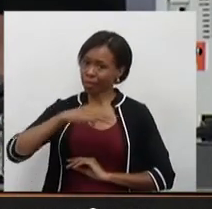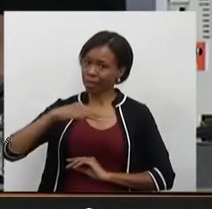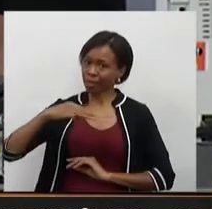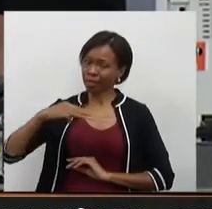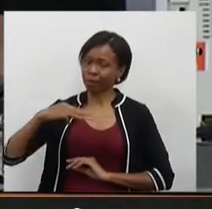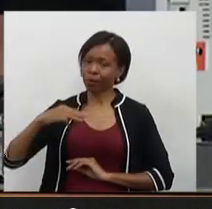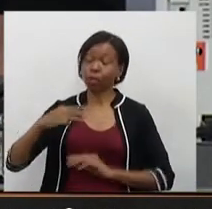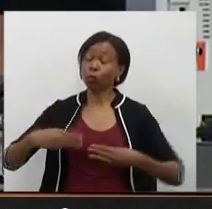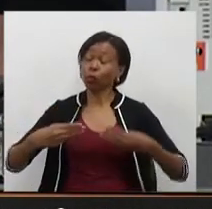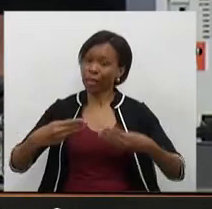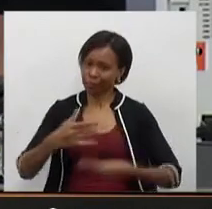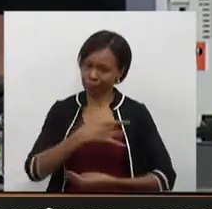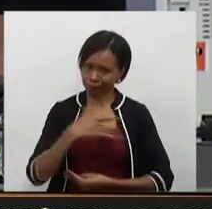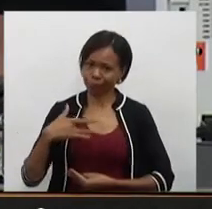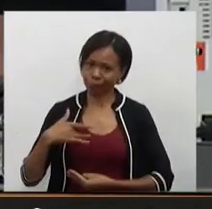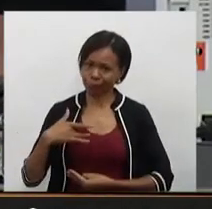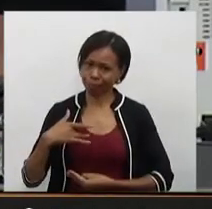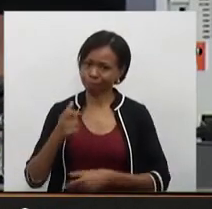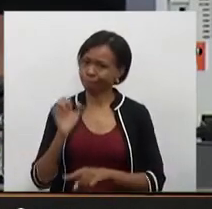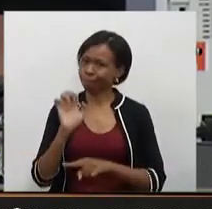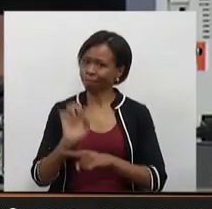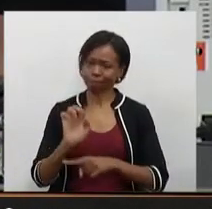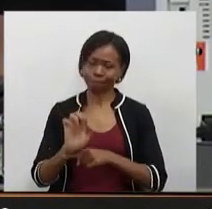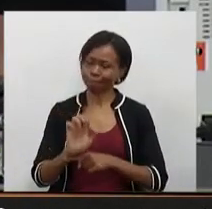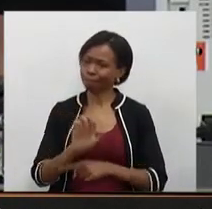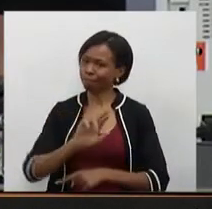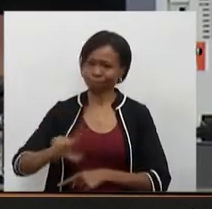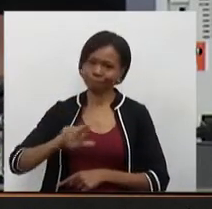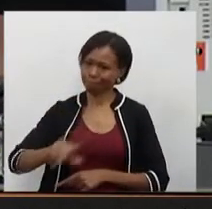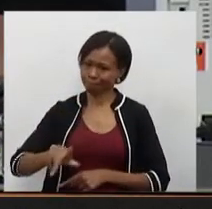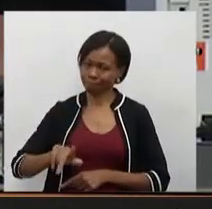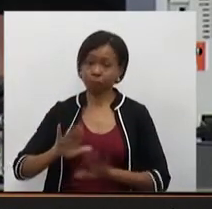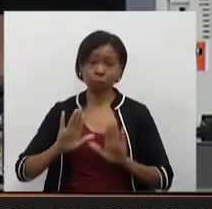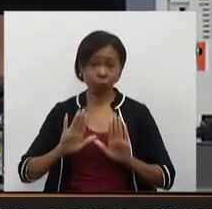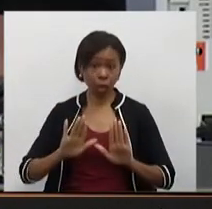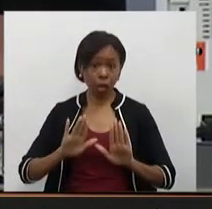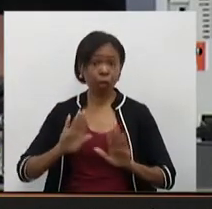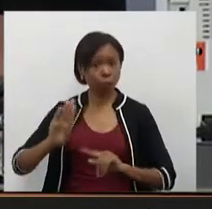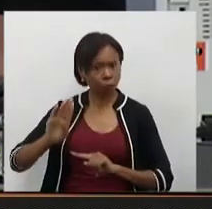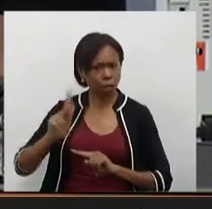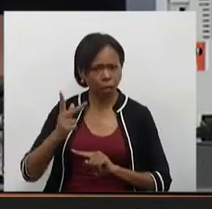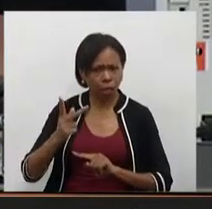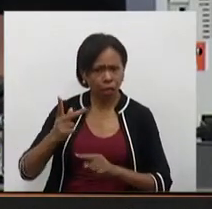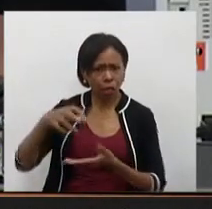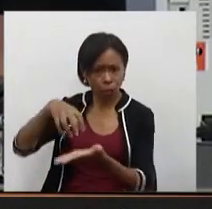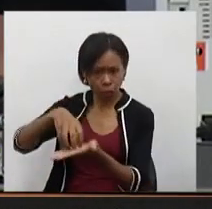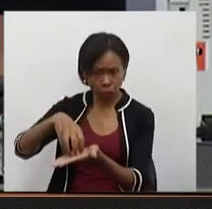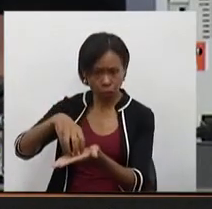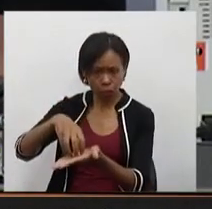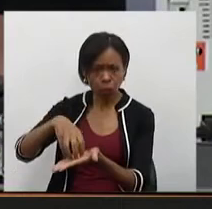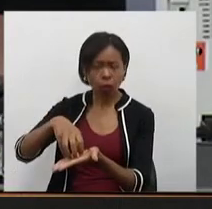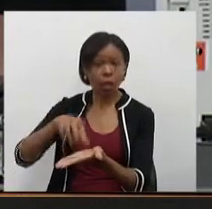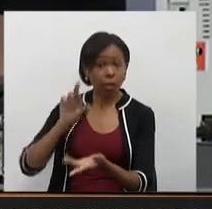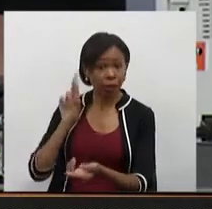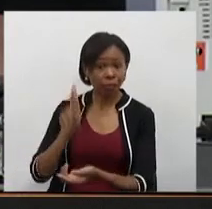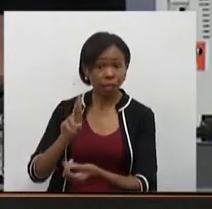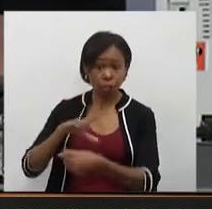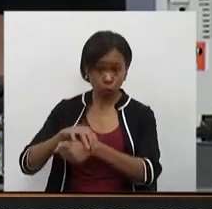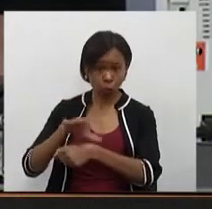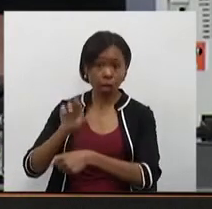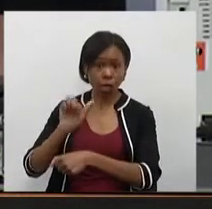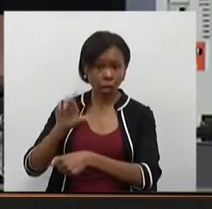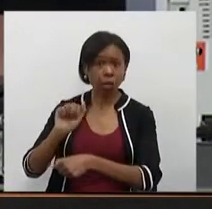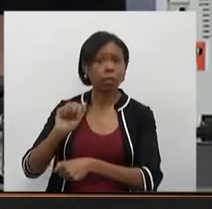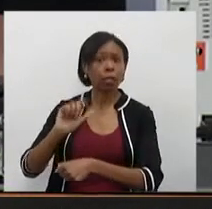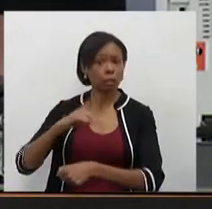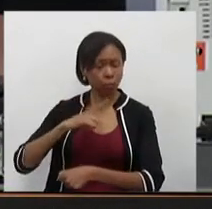Estado. Mas Belo Horizonte tem um centro de referência em doenças raras, que é o Hospital